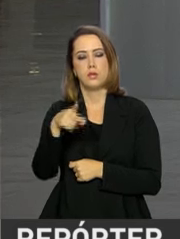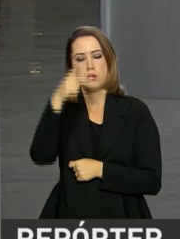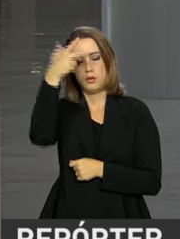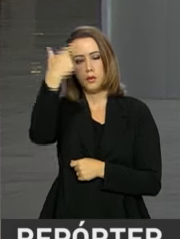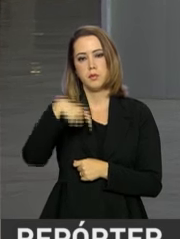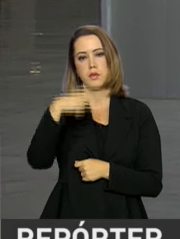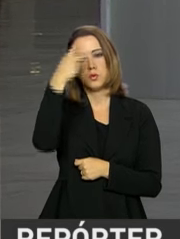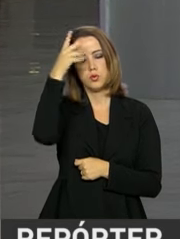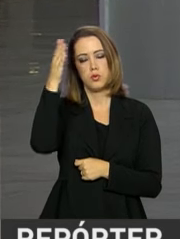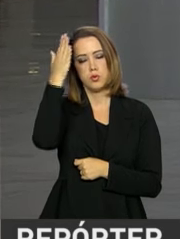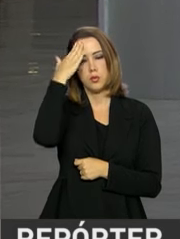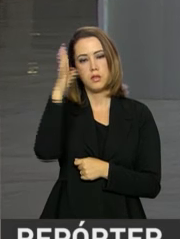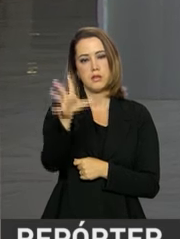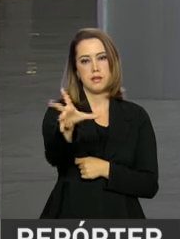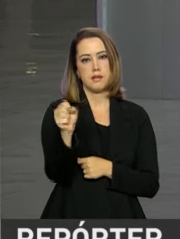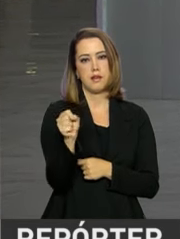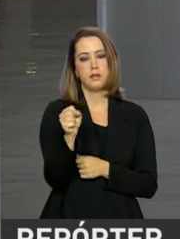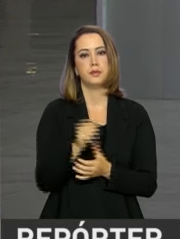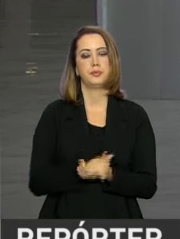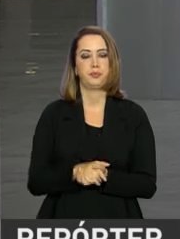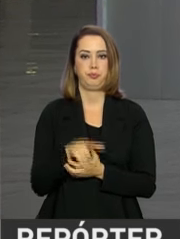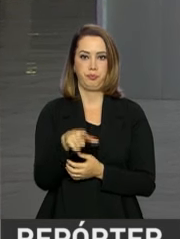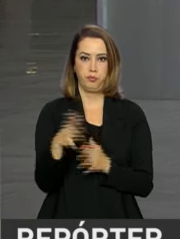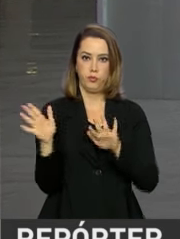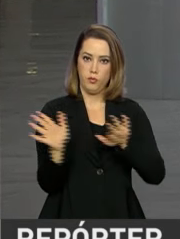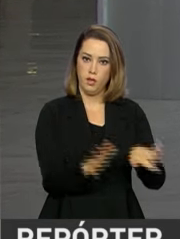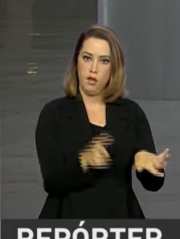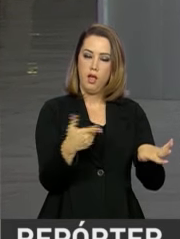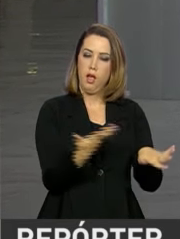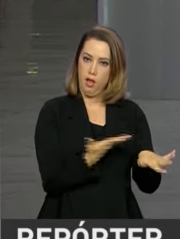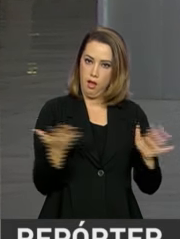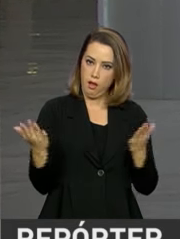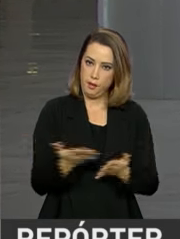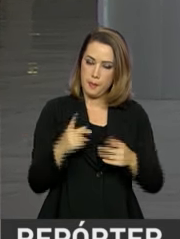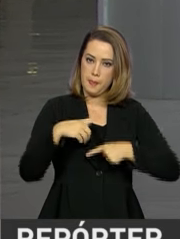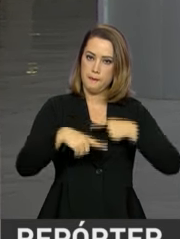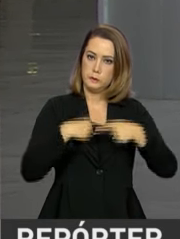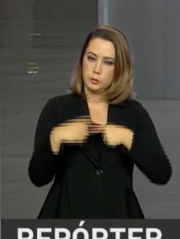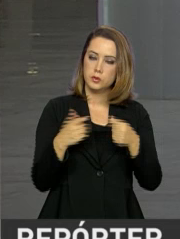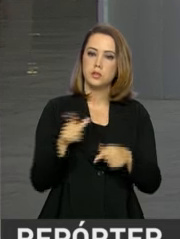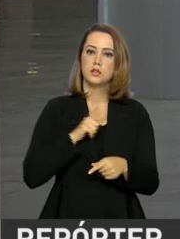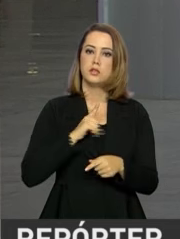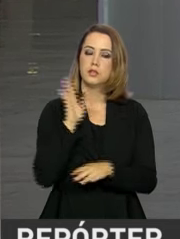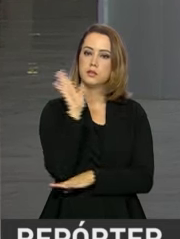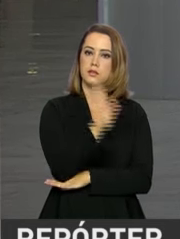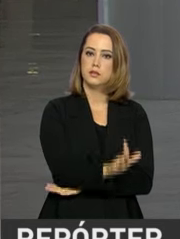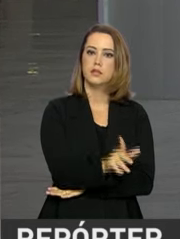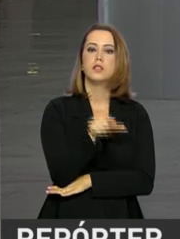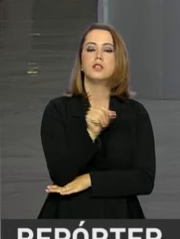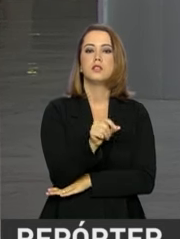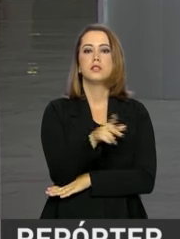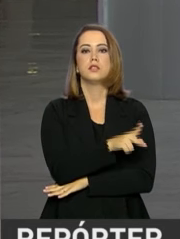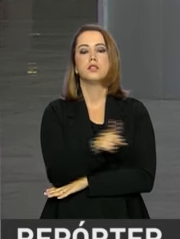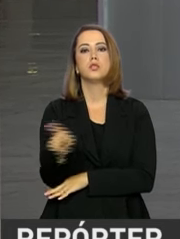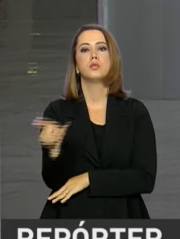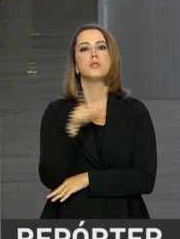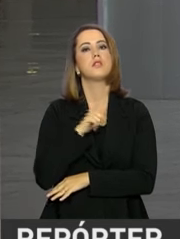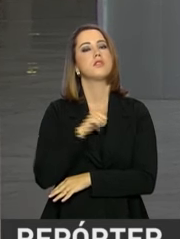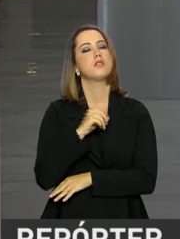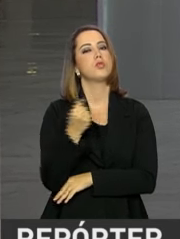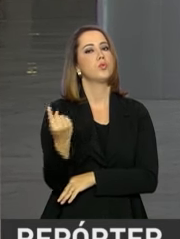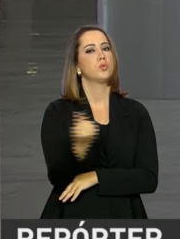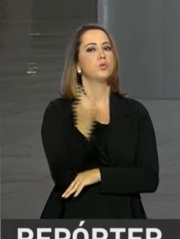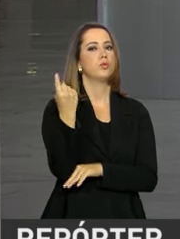e vindo para o setor da política, hoje à tarde aqui no Palácio do Planalto, o presidente em exercício Michel Temer tem apenas